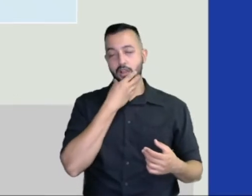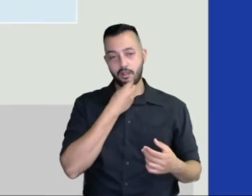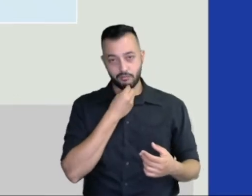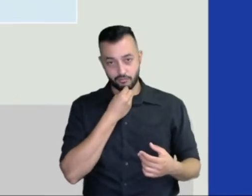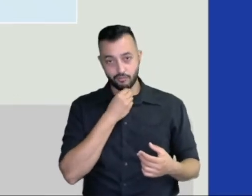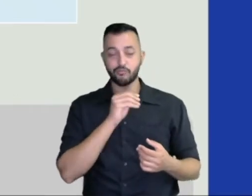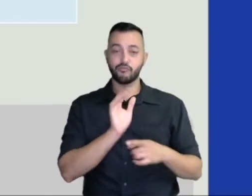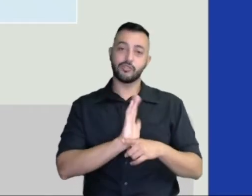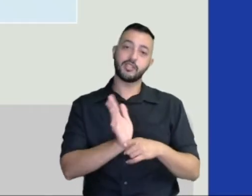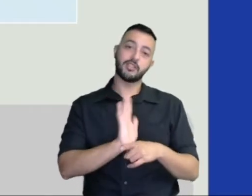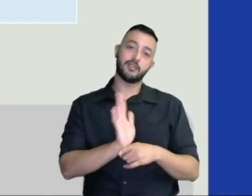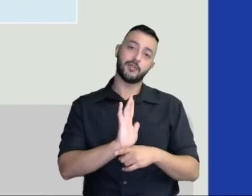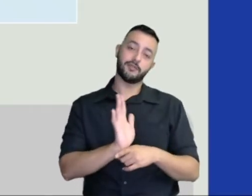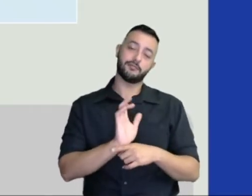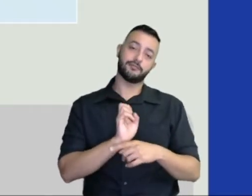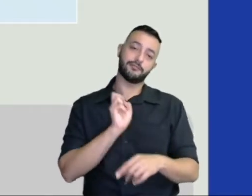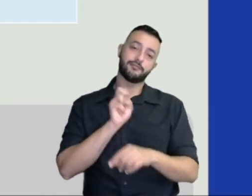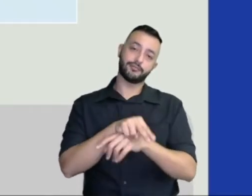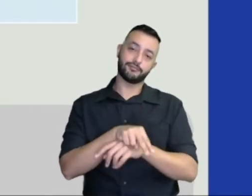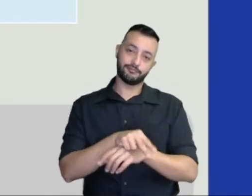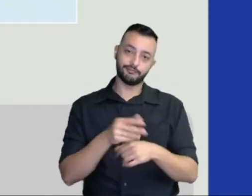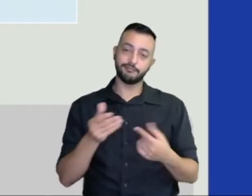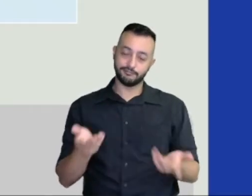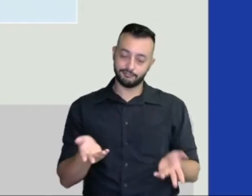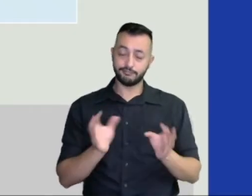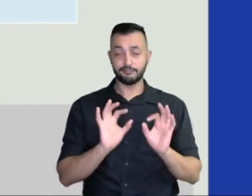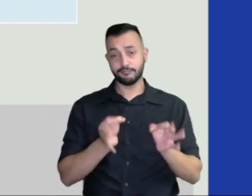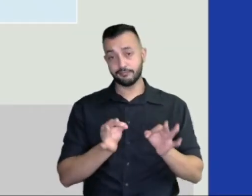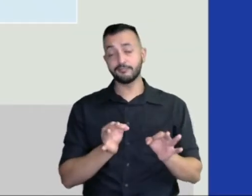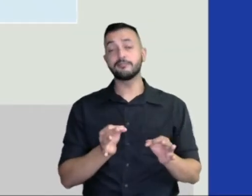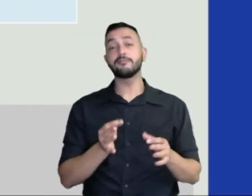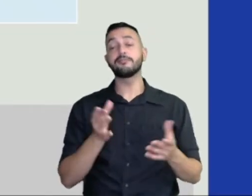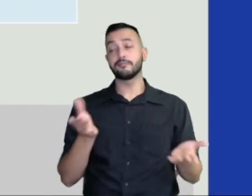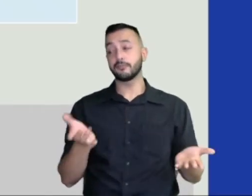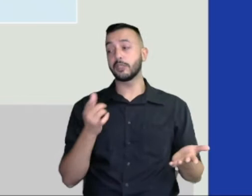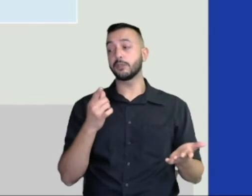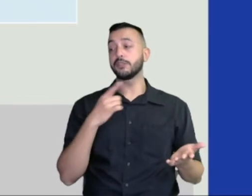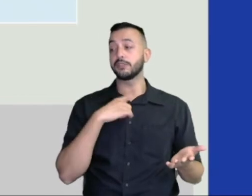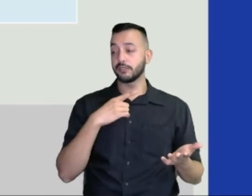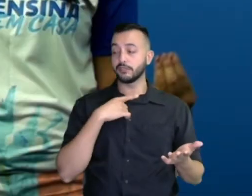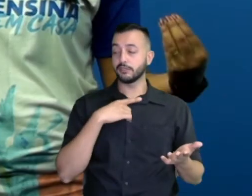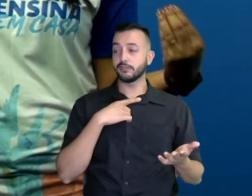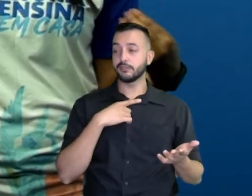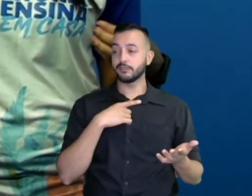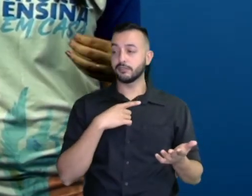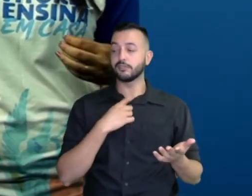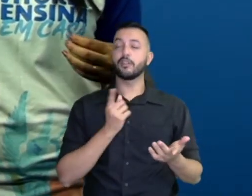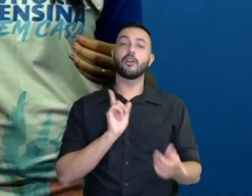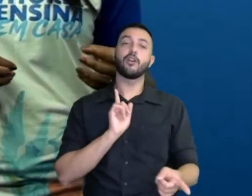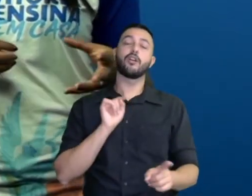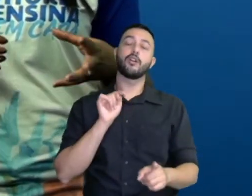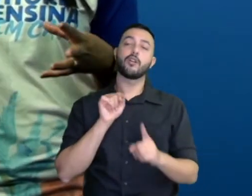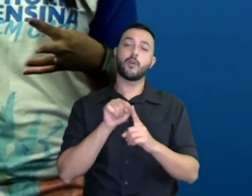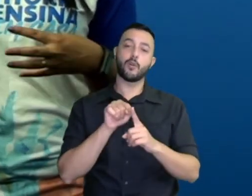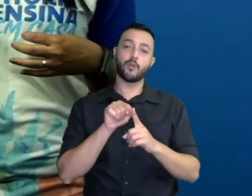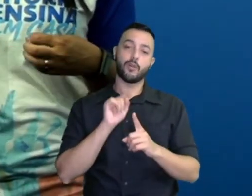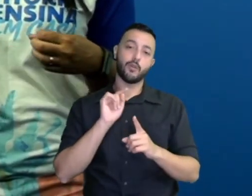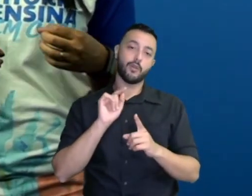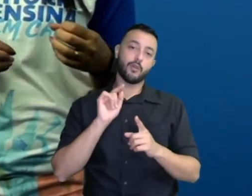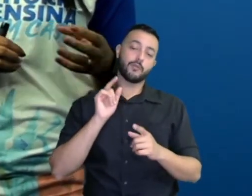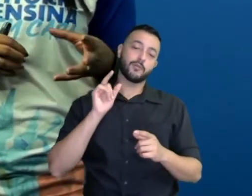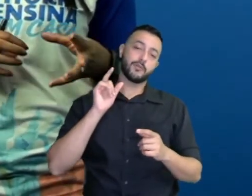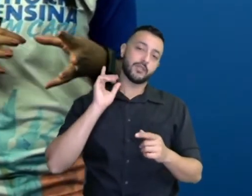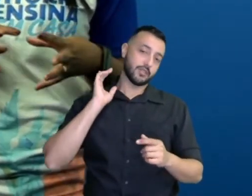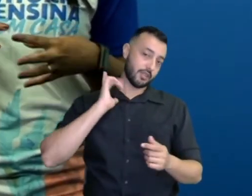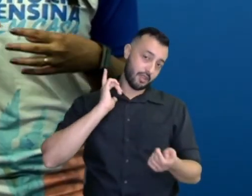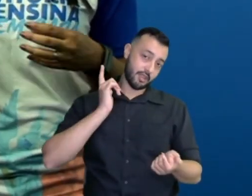Há uns garotos no cinema, certo? E aí a gente tem como um objeto indeterminado,